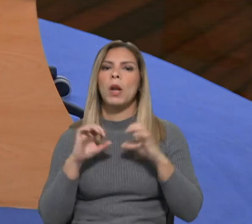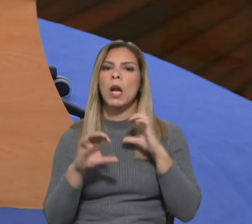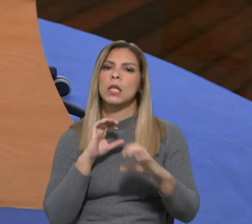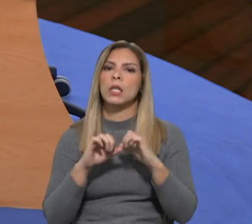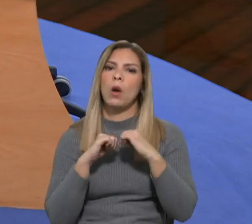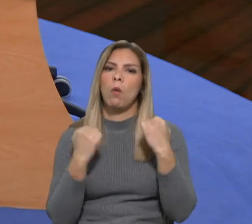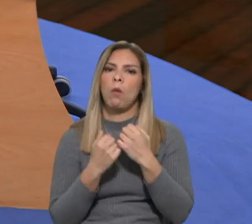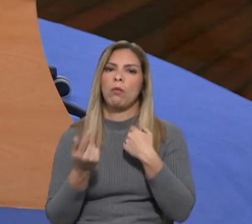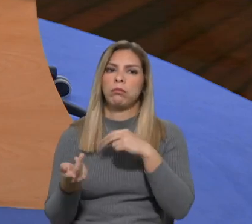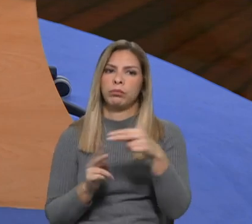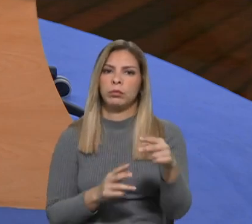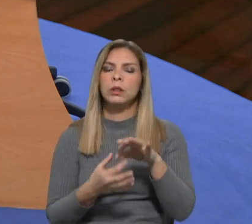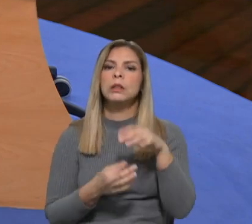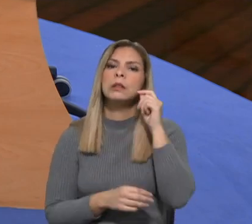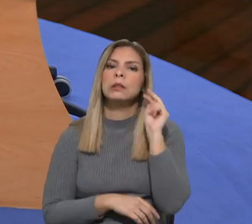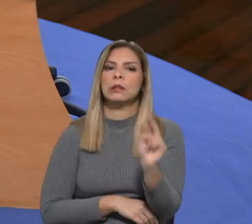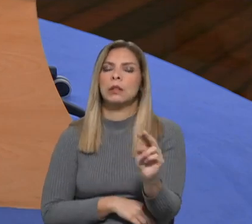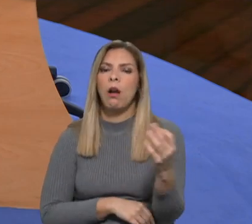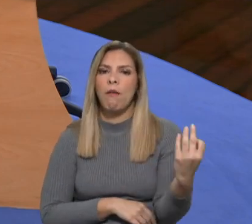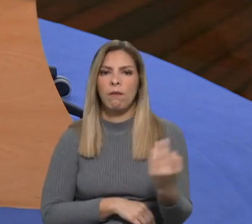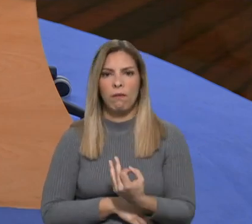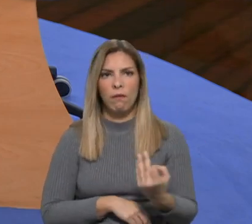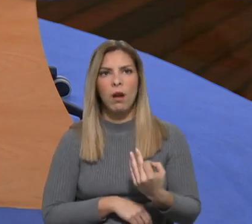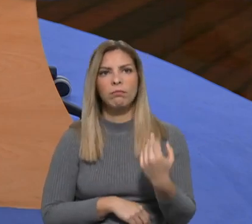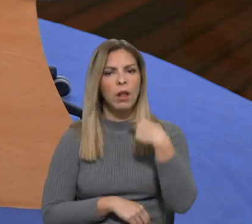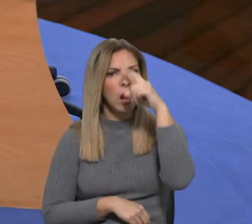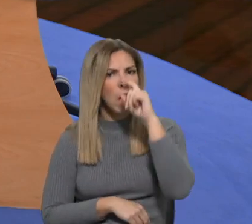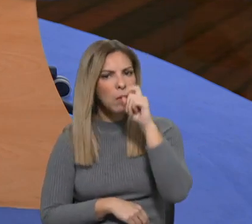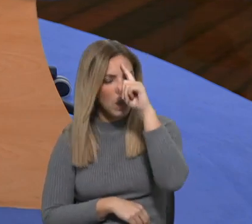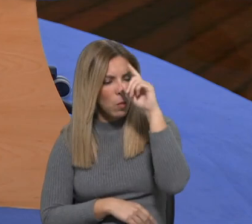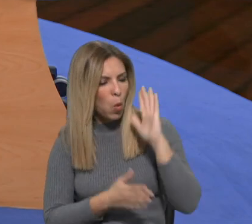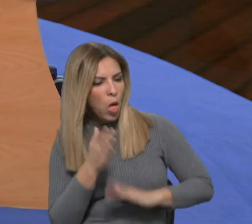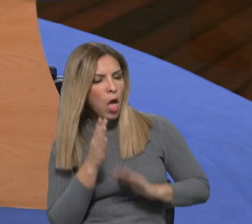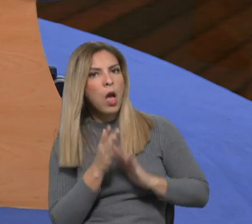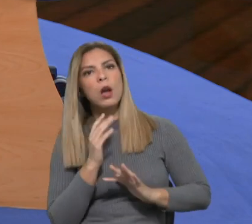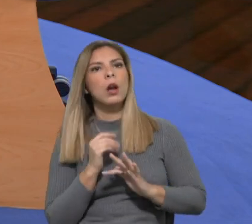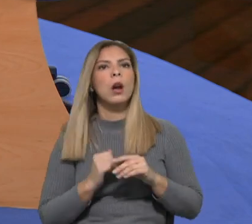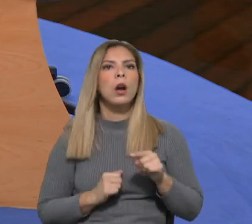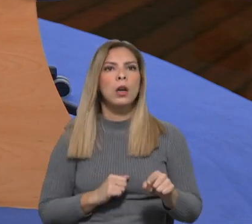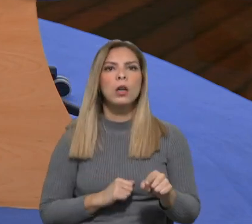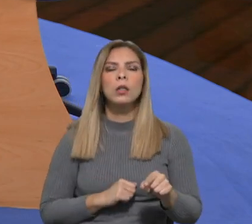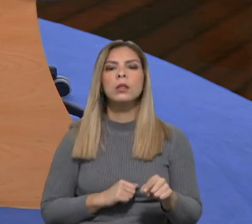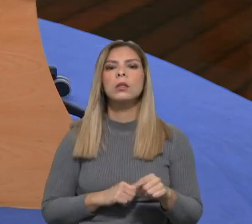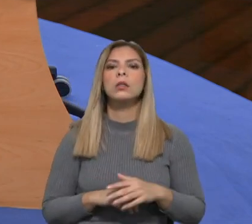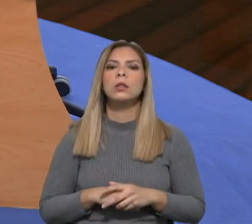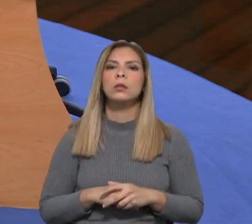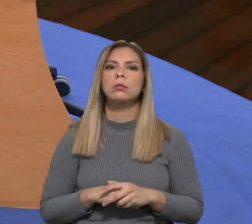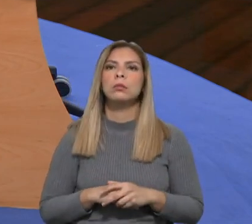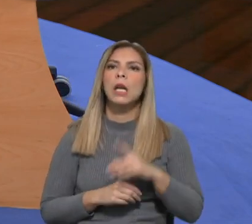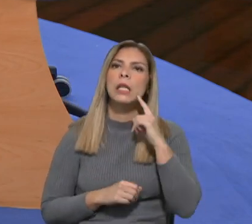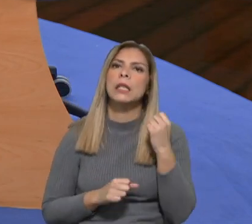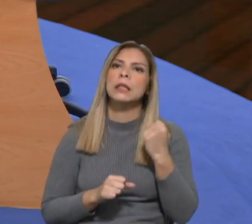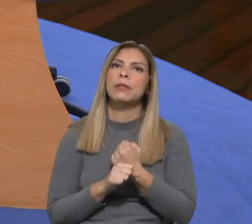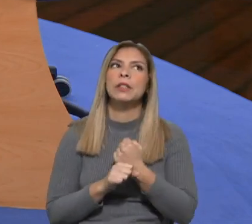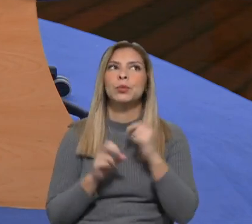é importante que possa haver este momento de lembrar os colegas que morreram ao serviço da verdade, vamos